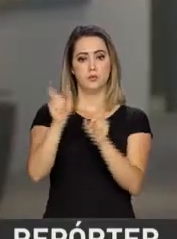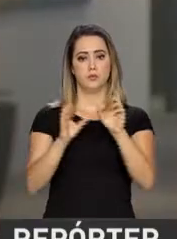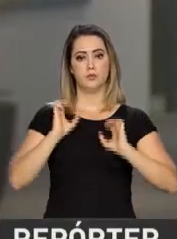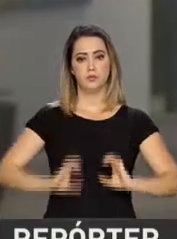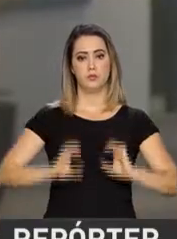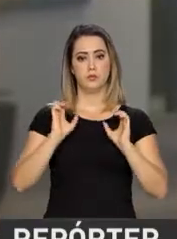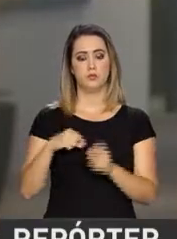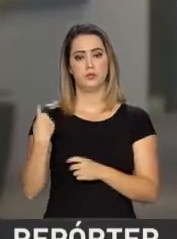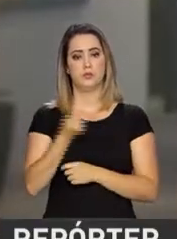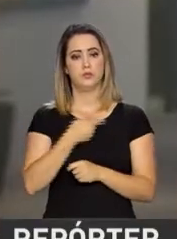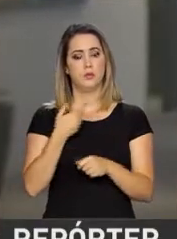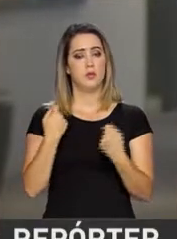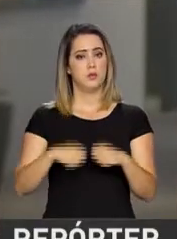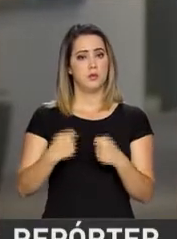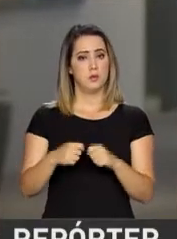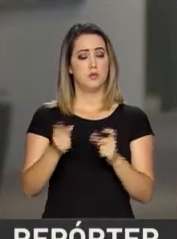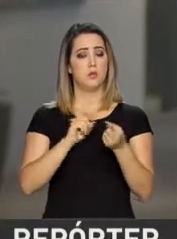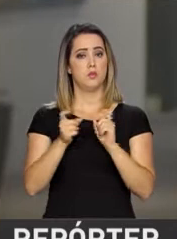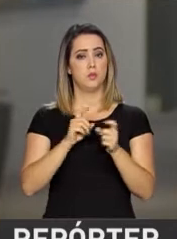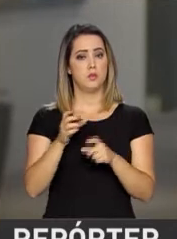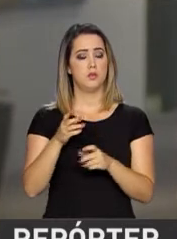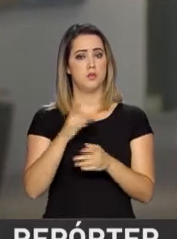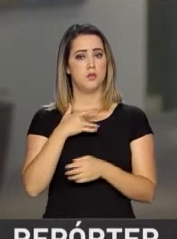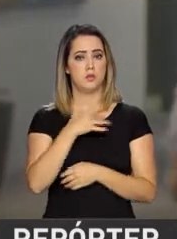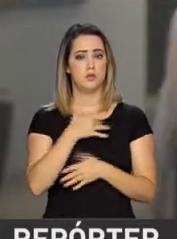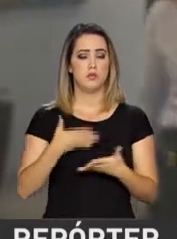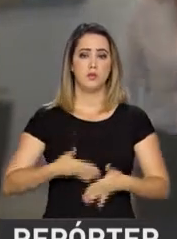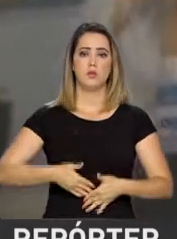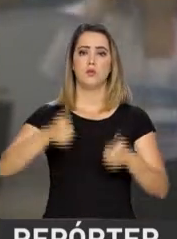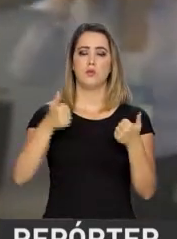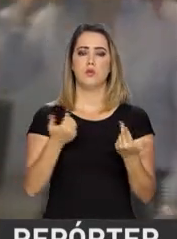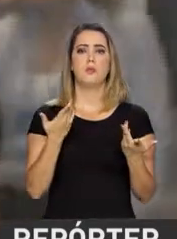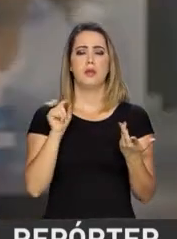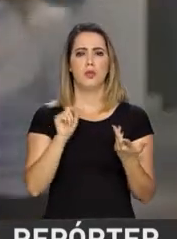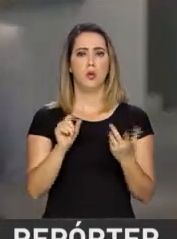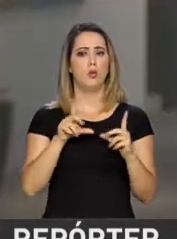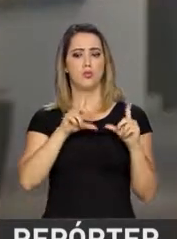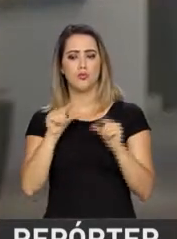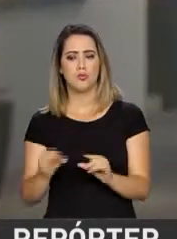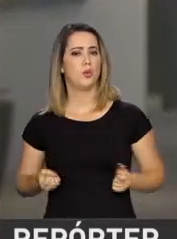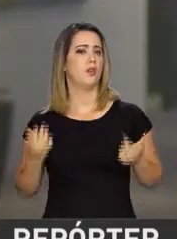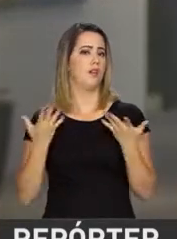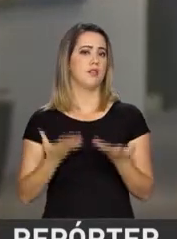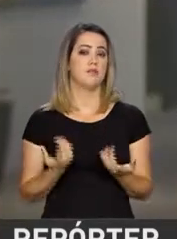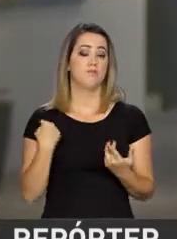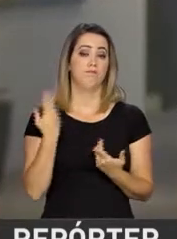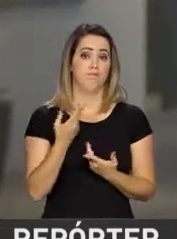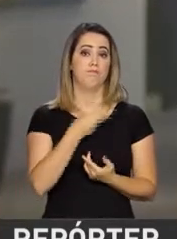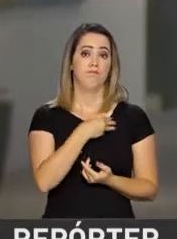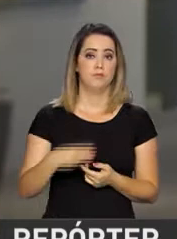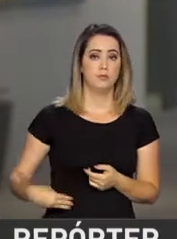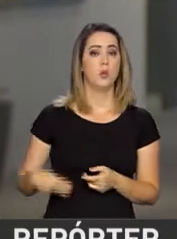A gente precisa de uma gestão de saúde que melhore a eficiência na entrega e reduza desperdício. E nesse sentido o Ministério tem trabalhado,